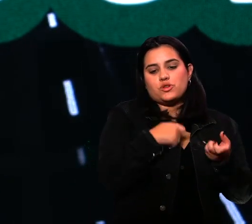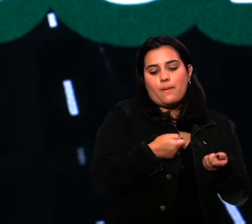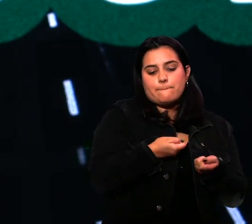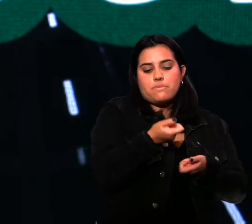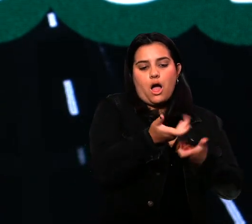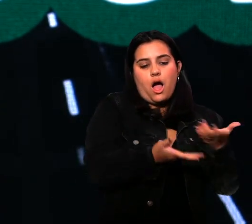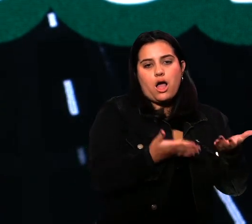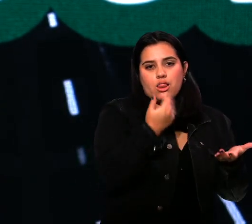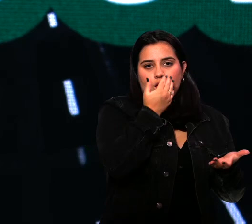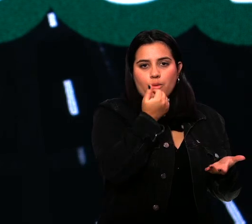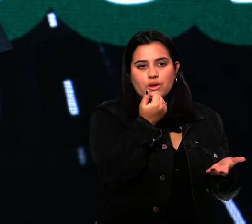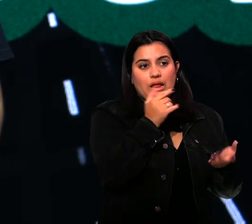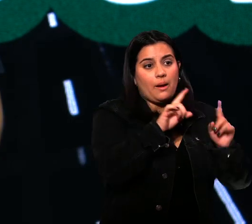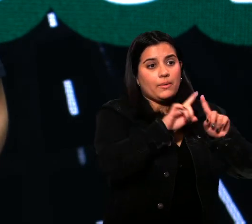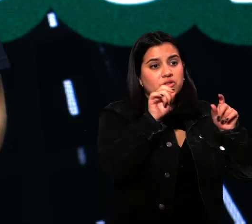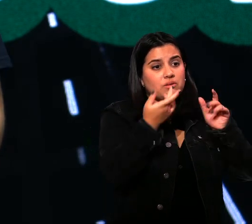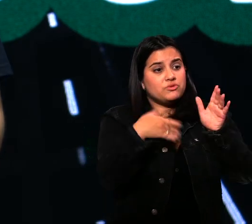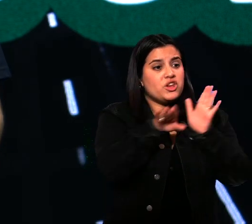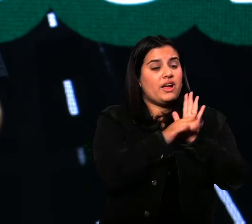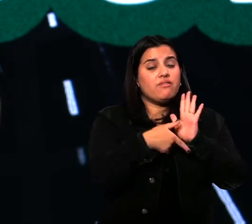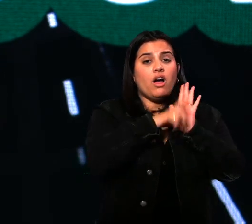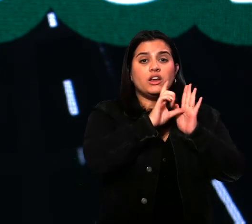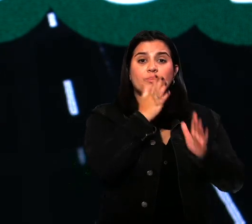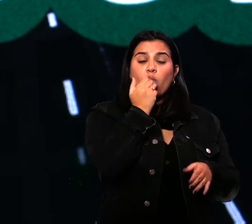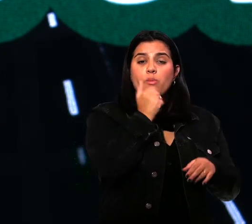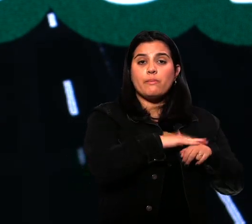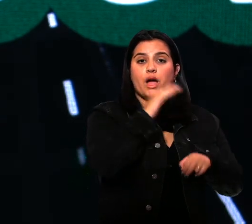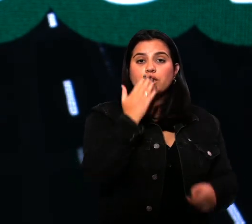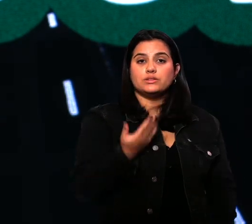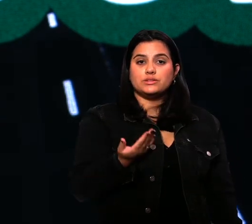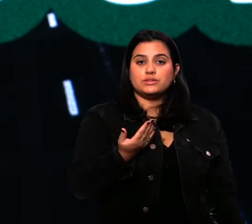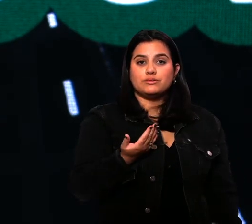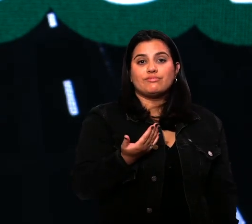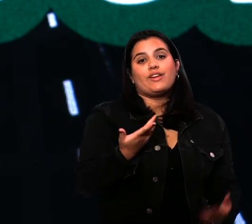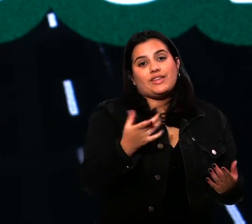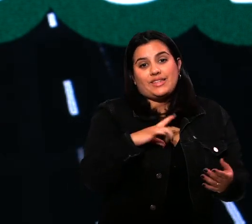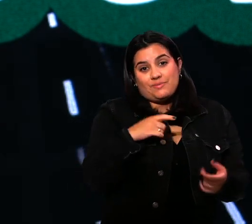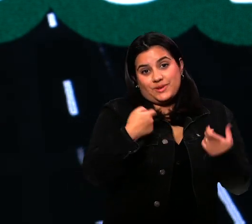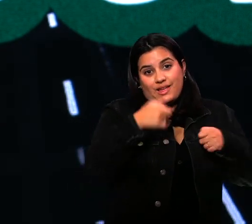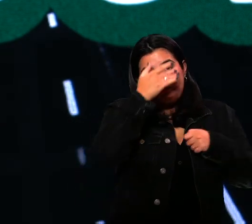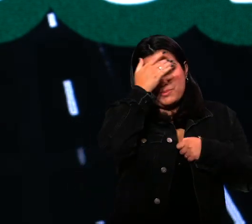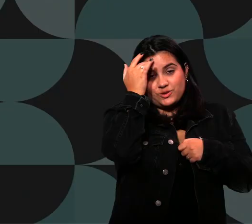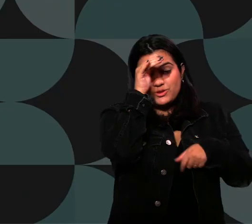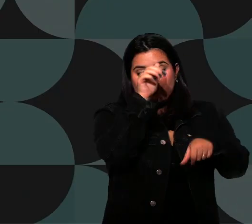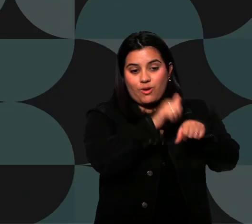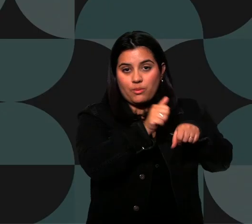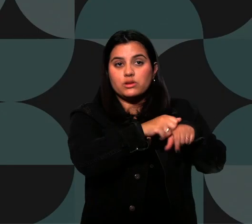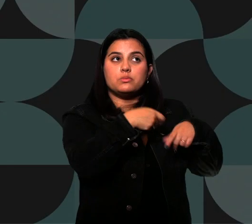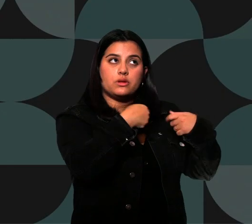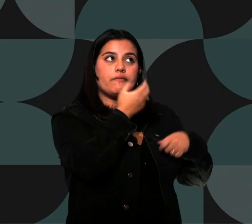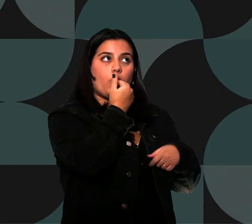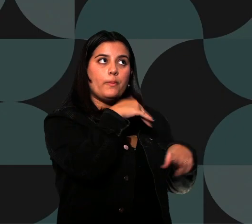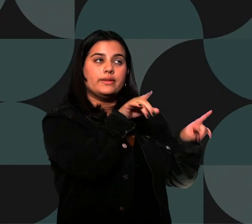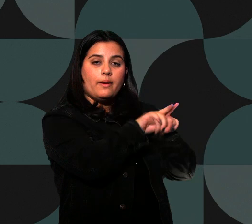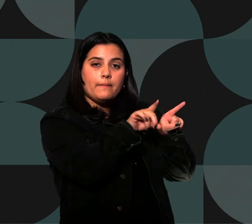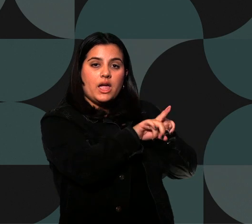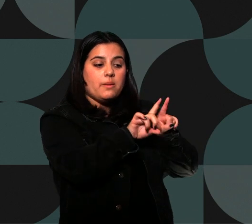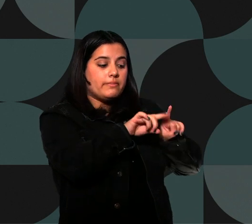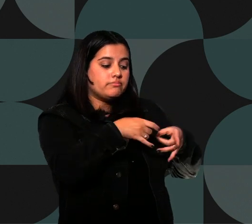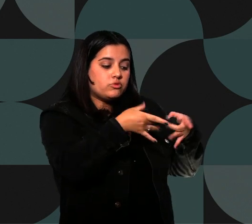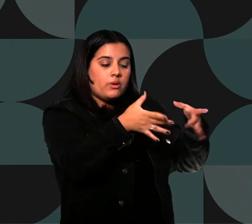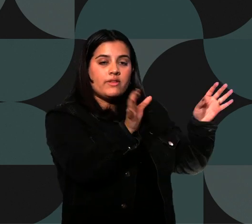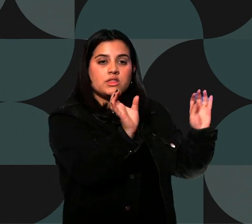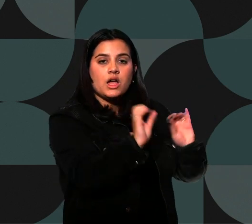chegavam antes, se empanturravam e não deixavam comida para aqueles que eram mais humildes. E sabe, a ideia da refeição